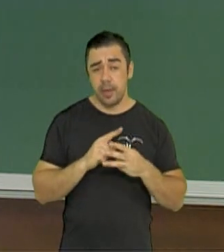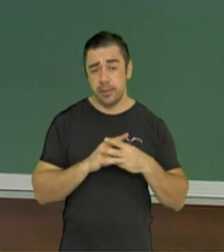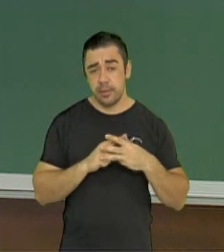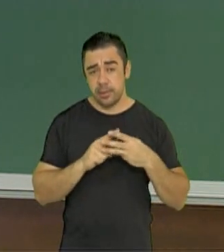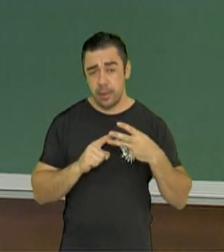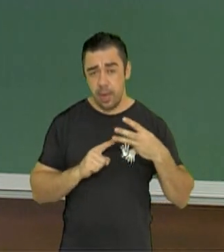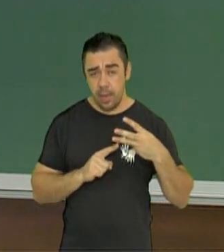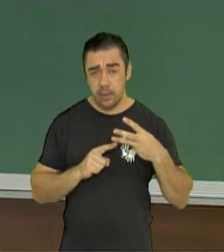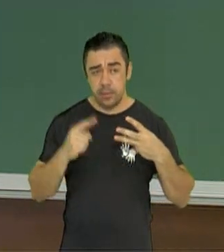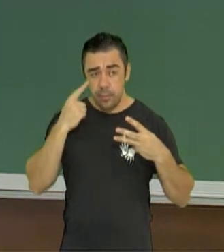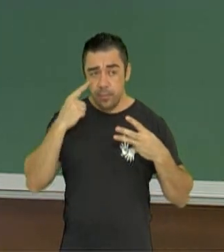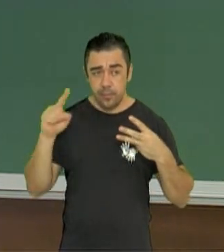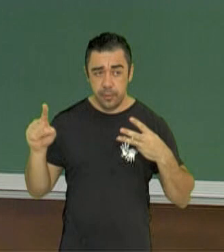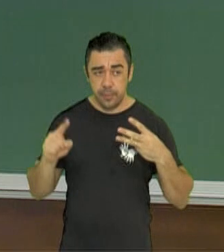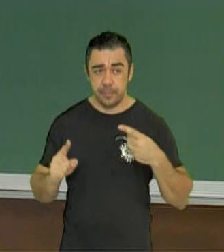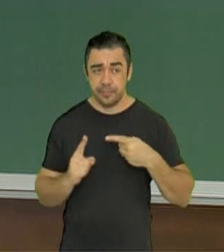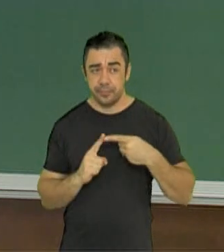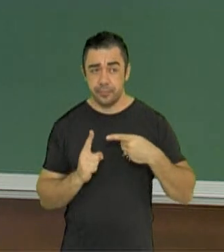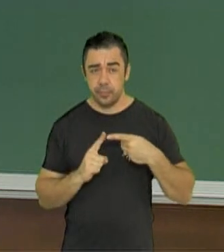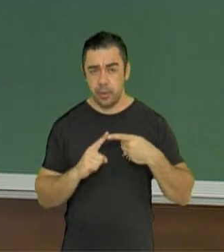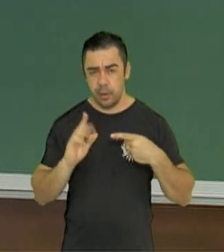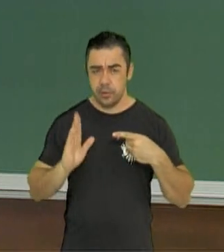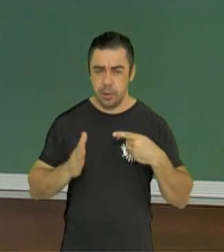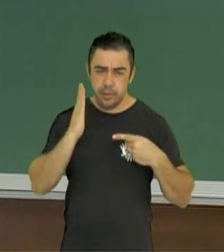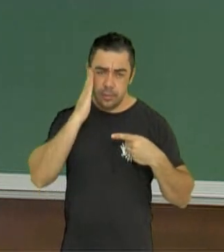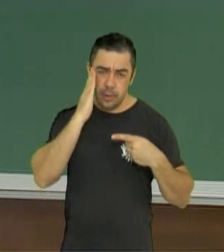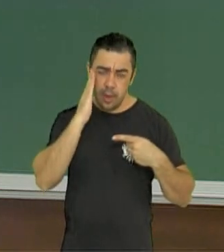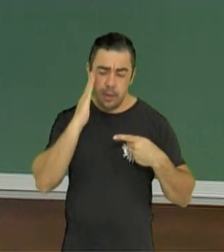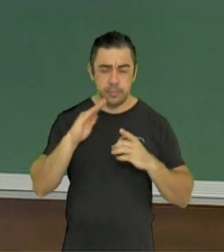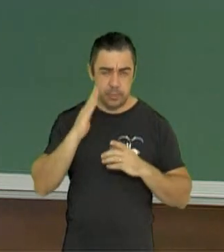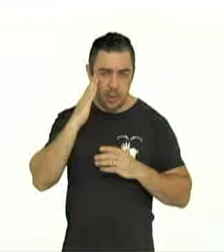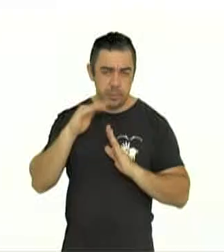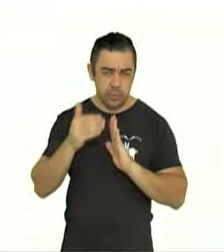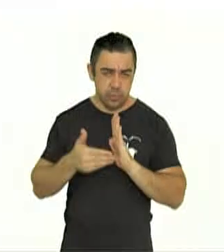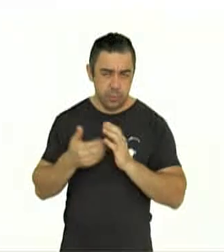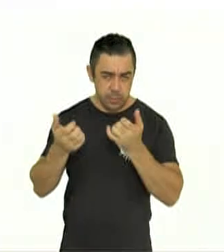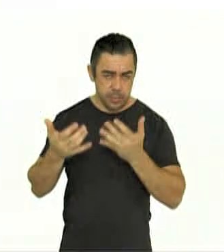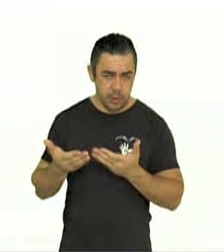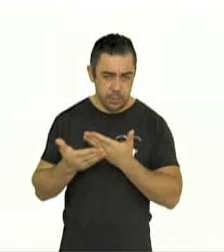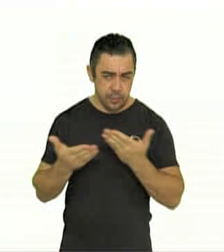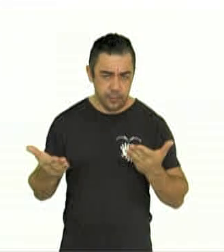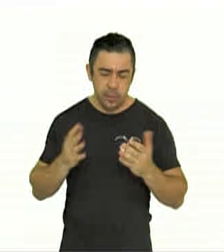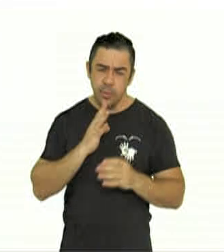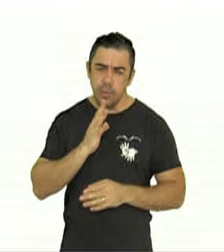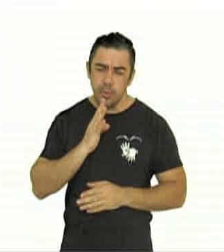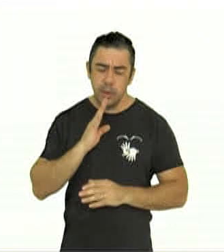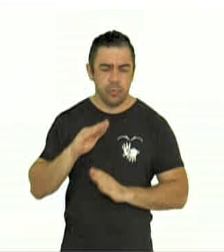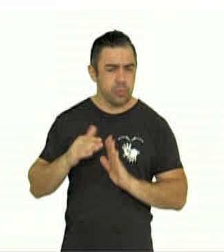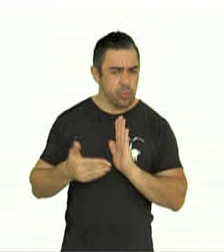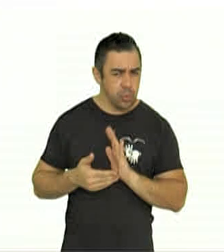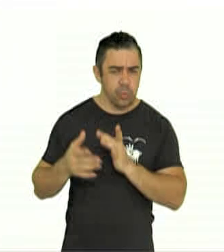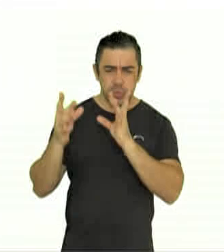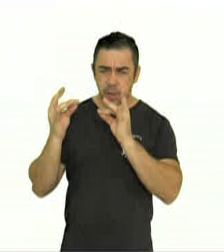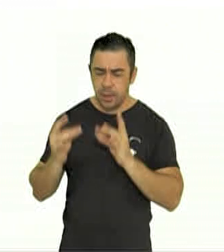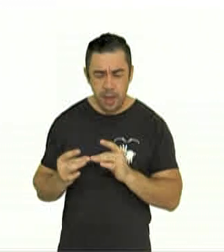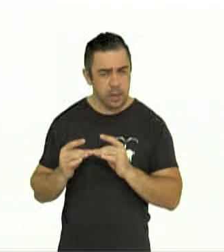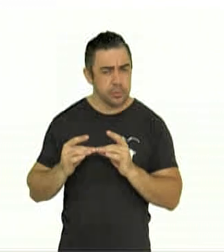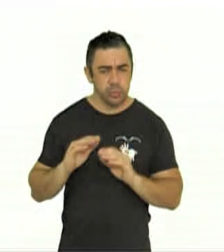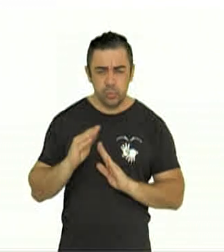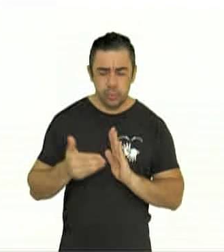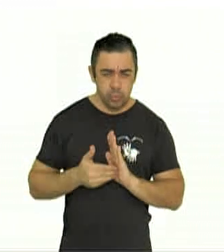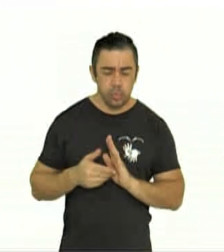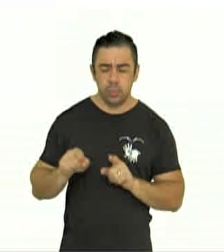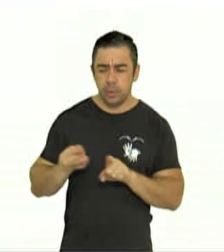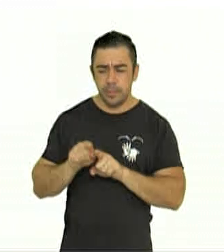narrador que a gente vai ver aqui. O narrador onisciente, que é esse que eu acabei de falar para vocês, conhece toda a história, os detalhes da trama,